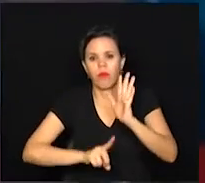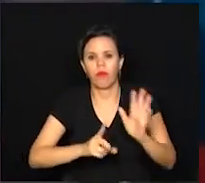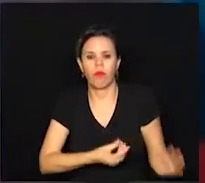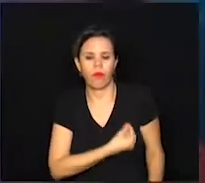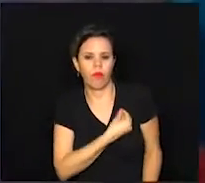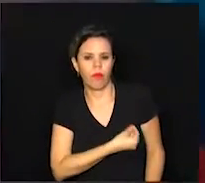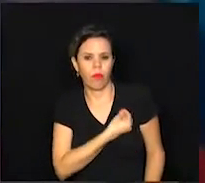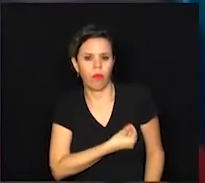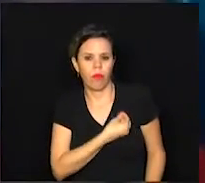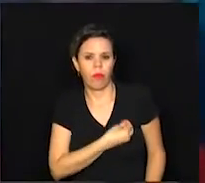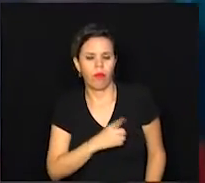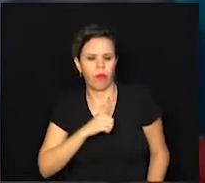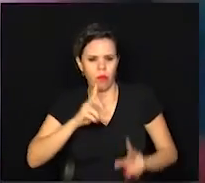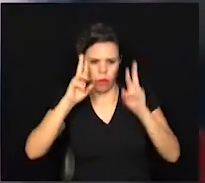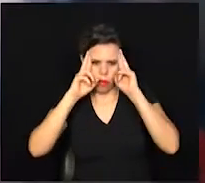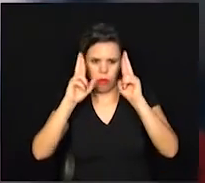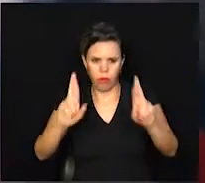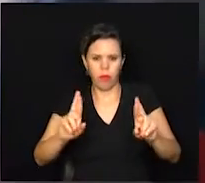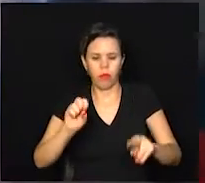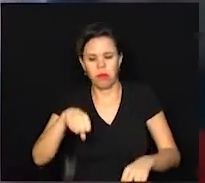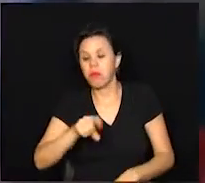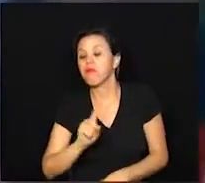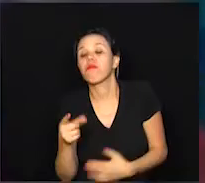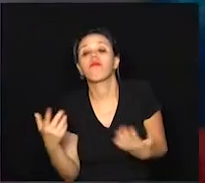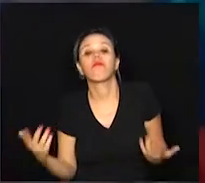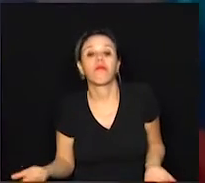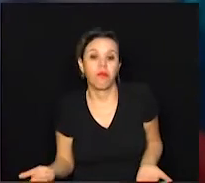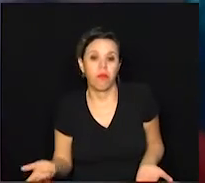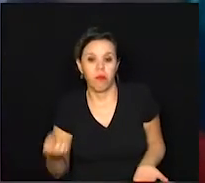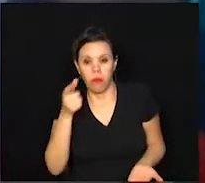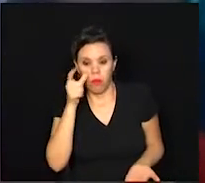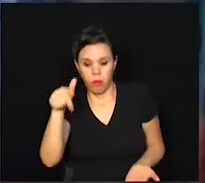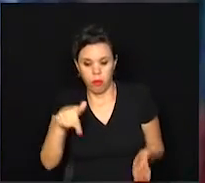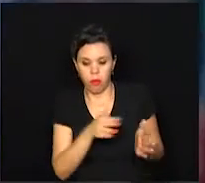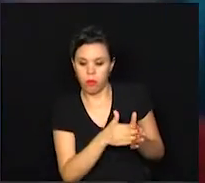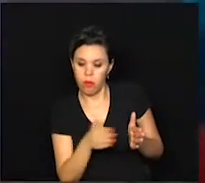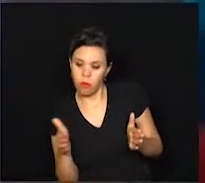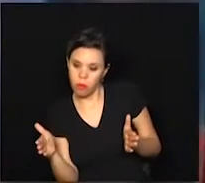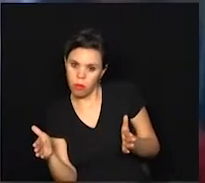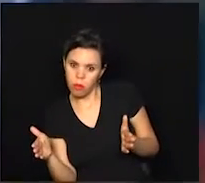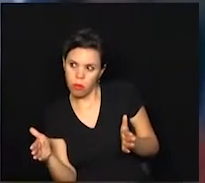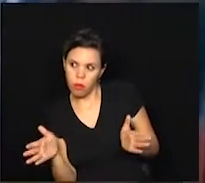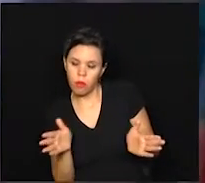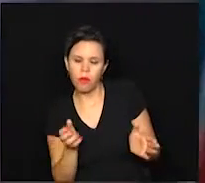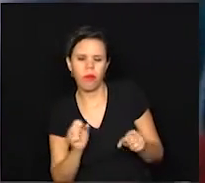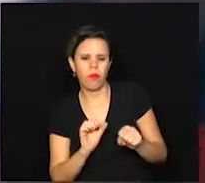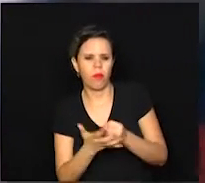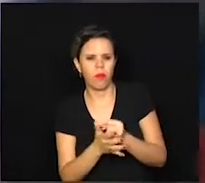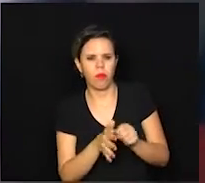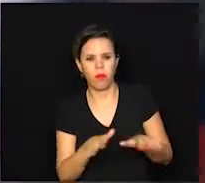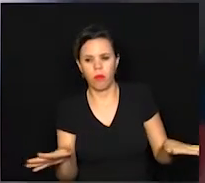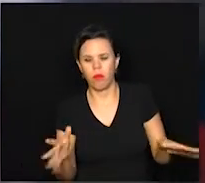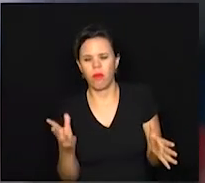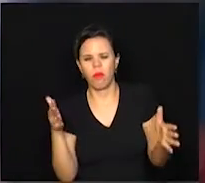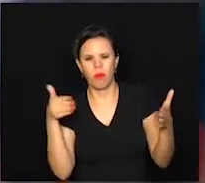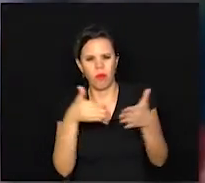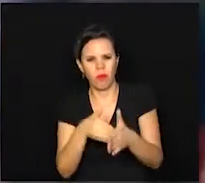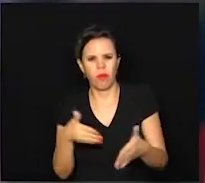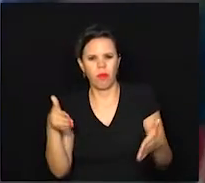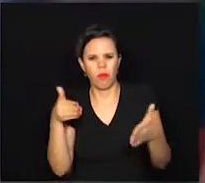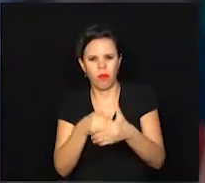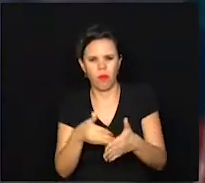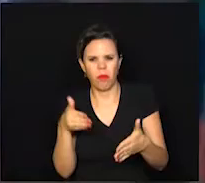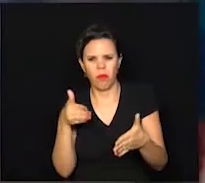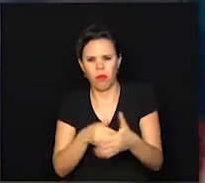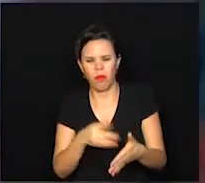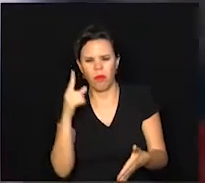existência digna ou não. Nós vimos aqui durante a pandemia as enormes dificuldades que tivemos, por